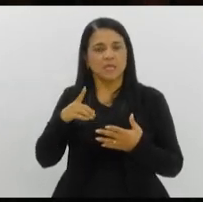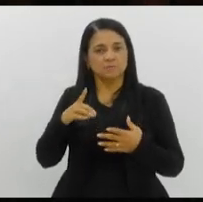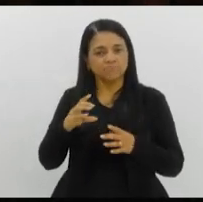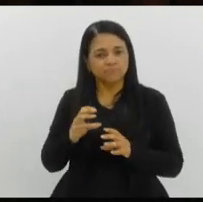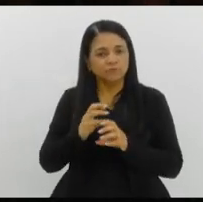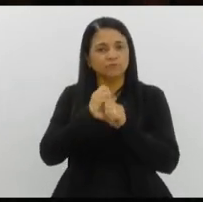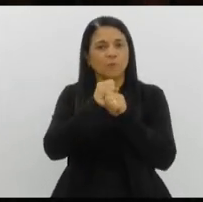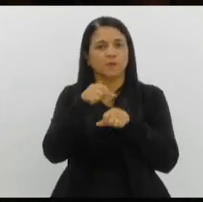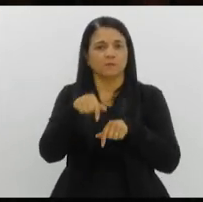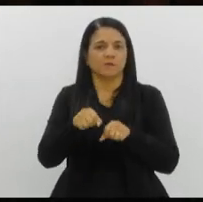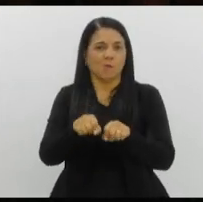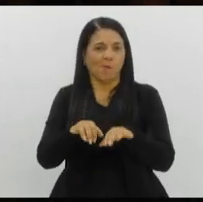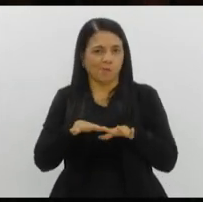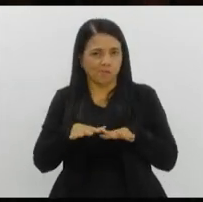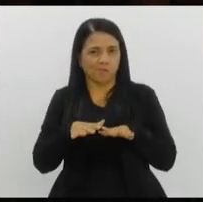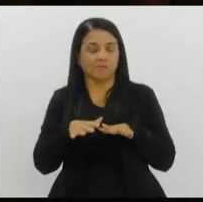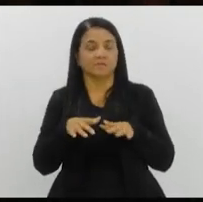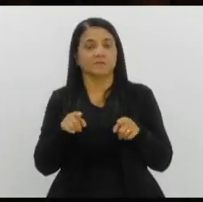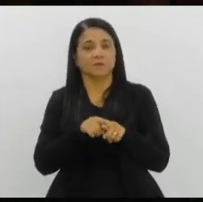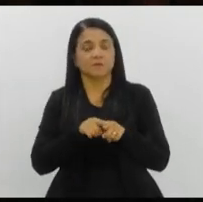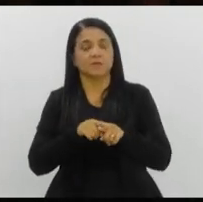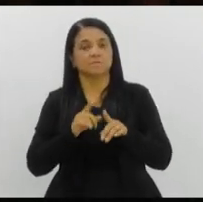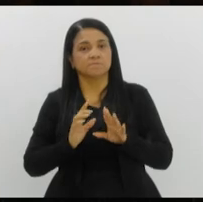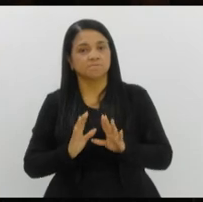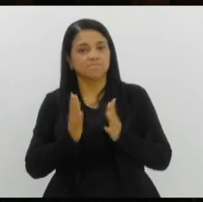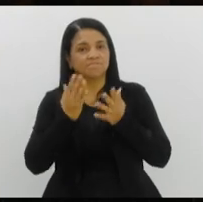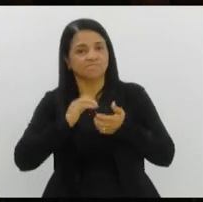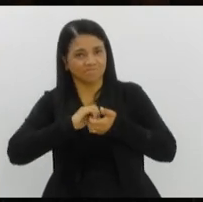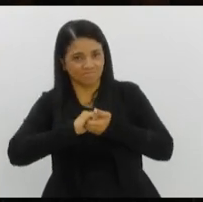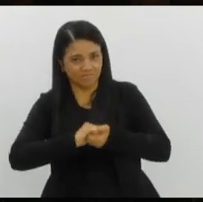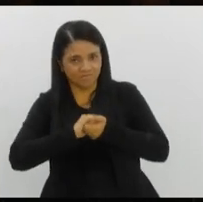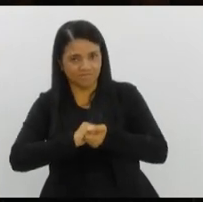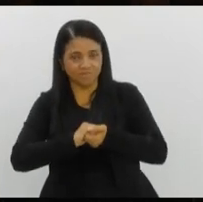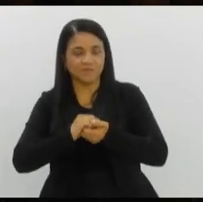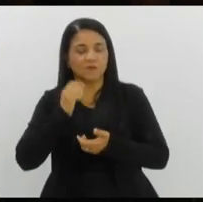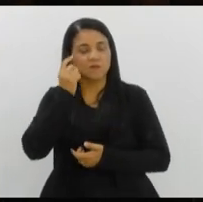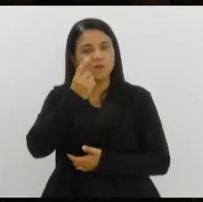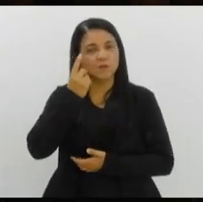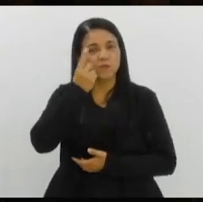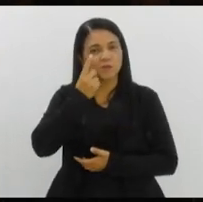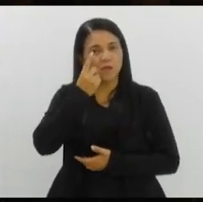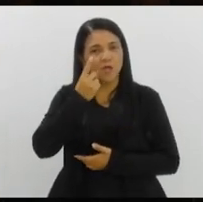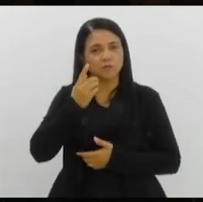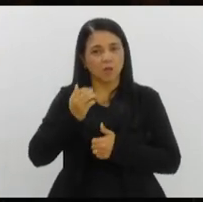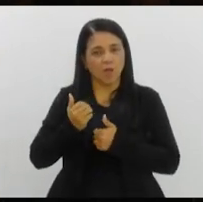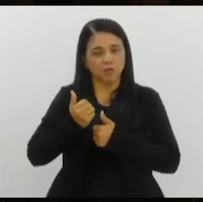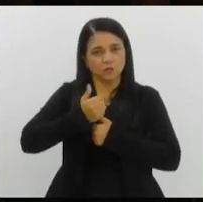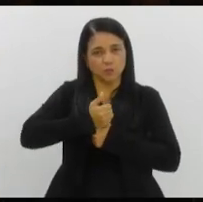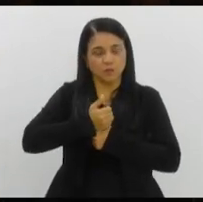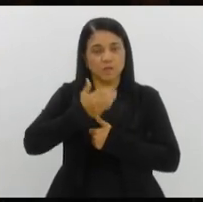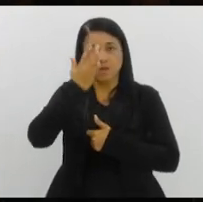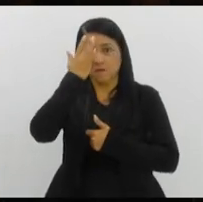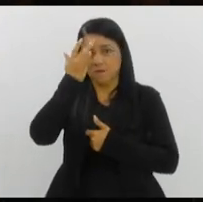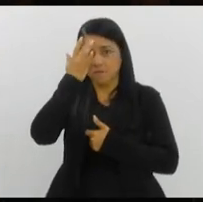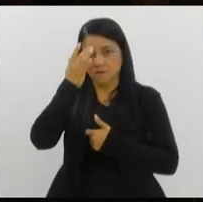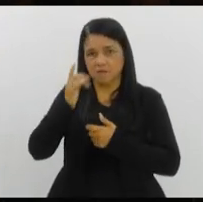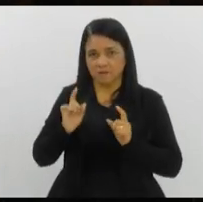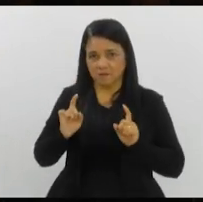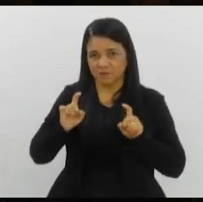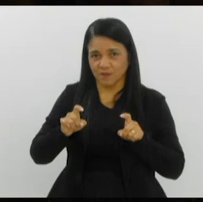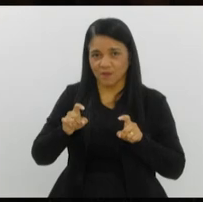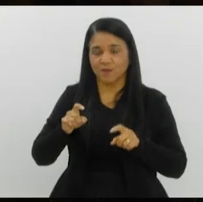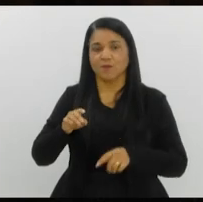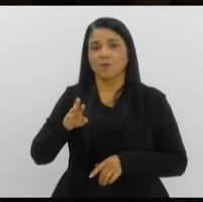e também fazer uma saudação muito especial ao deputado que vai assumir o mandato amanhã, deputado